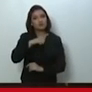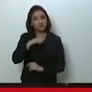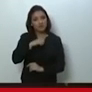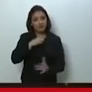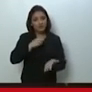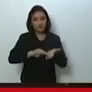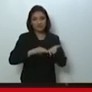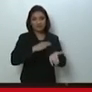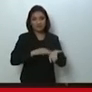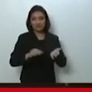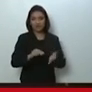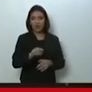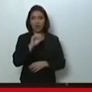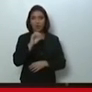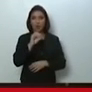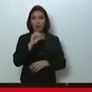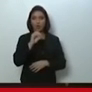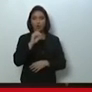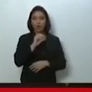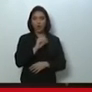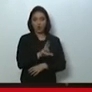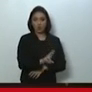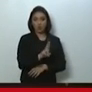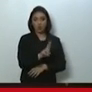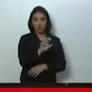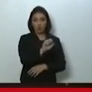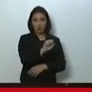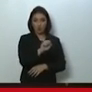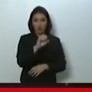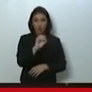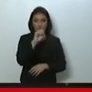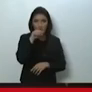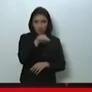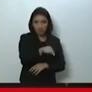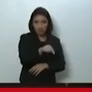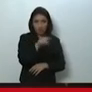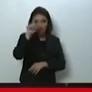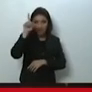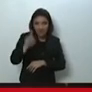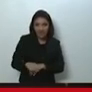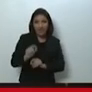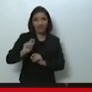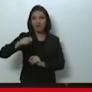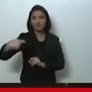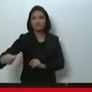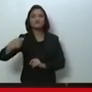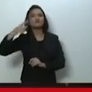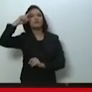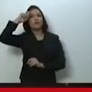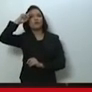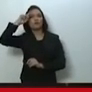mensagens como o Russo era eu não sei qual é a razão